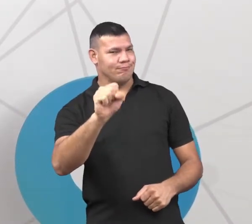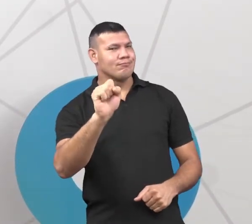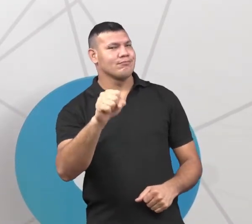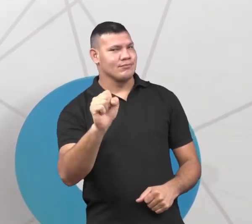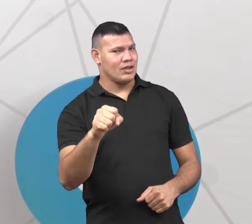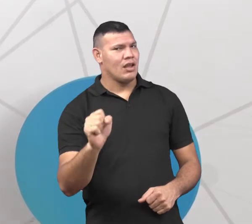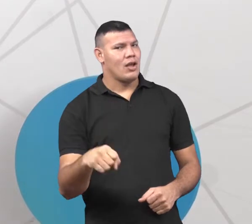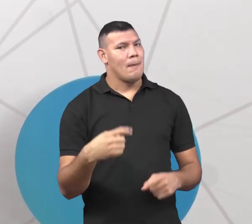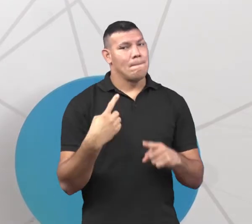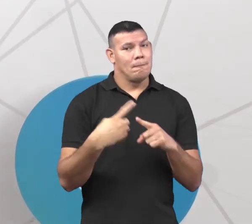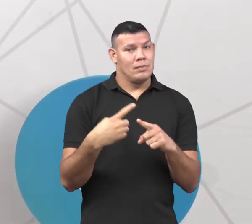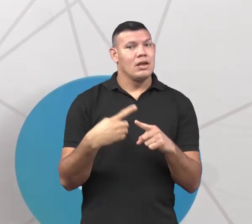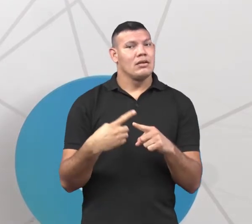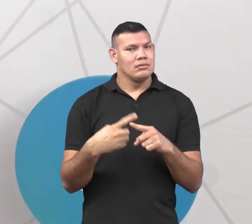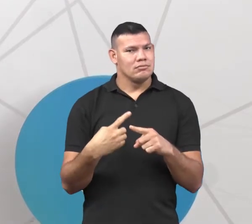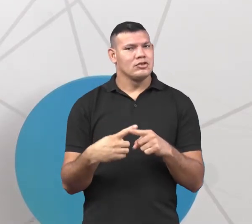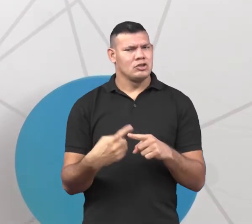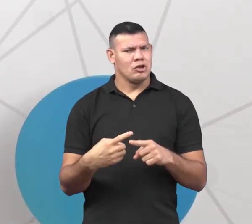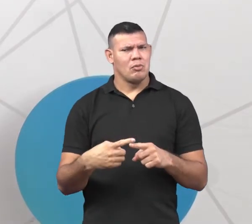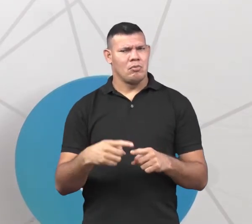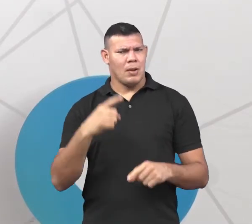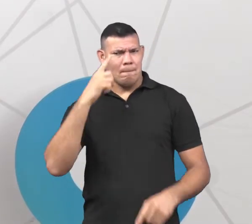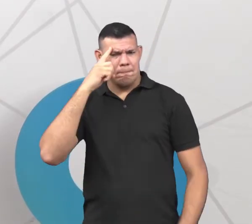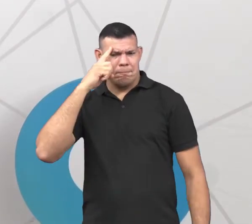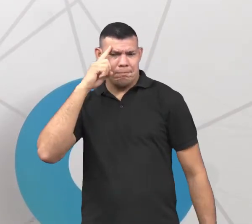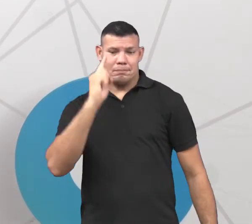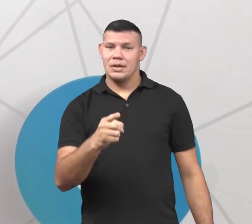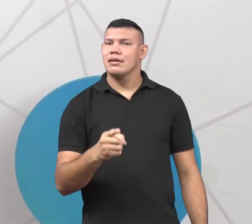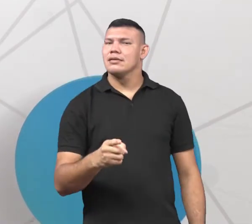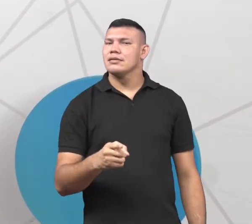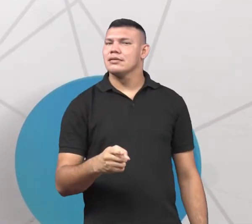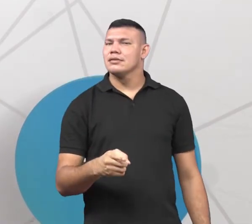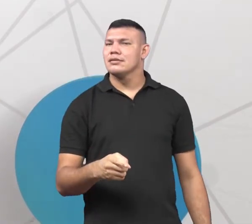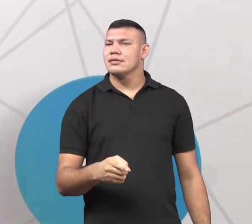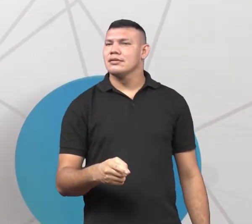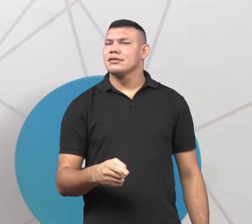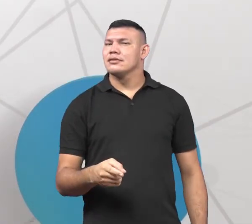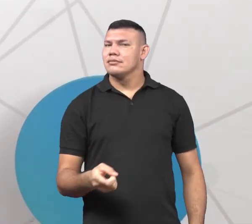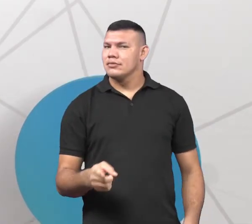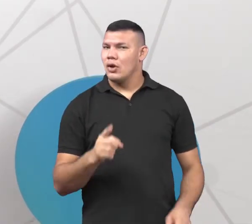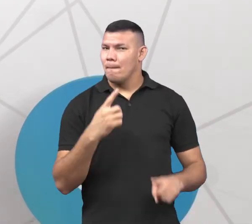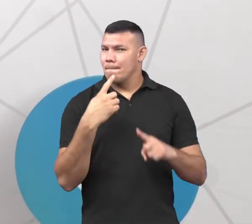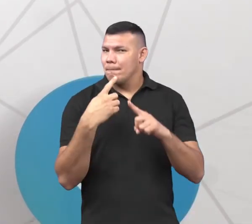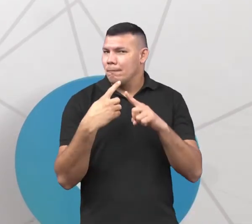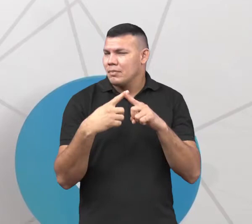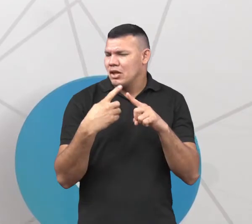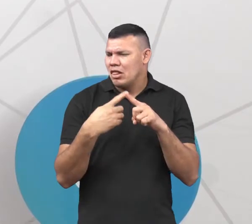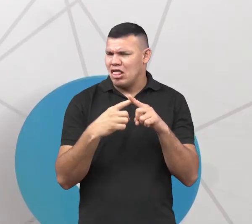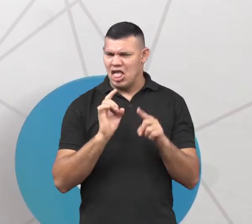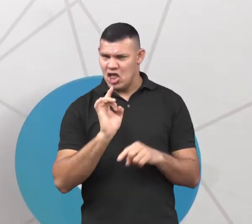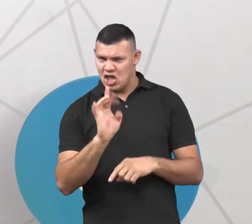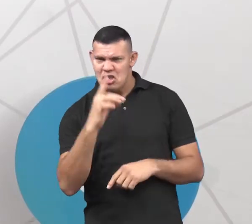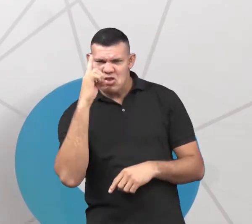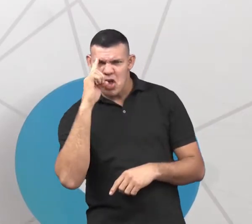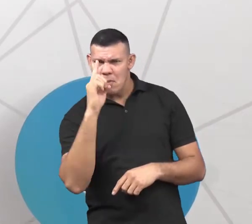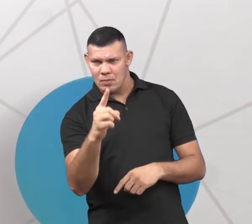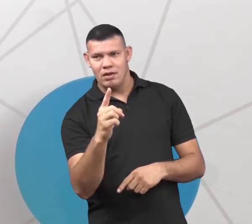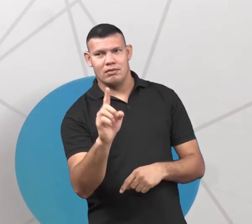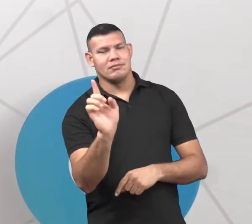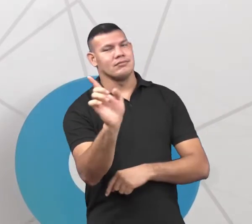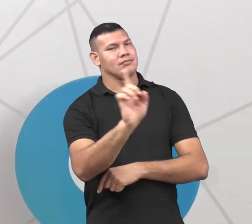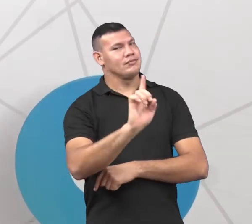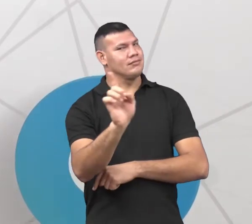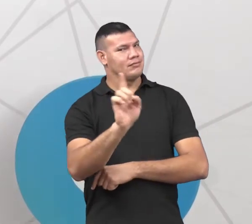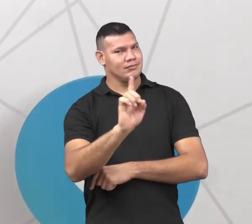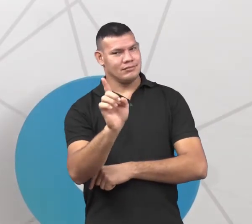el imperativo también es orden, pero hoy yo quiero decir a ustedes que no es solamente órdenes, ¿está